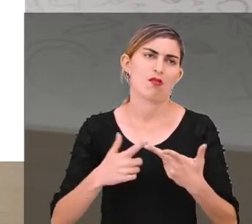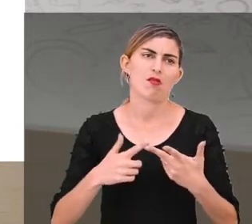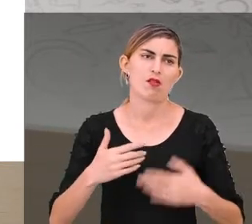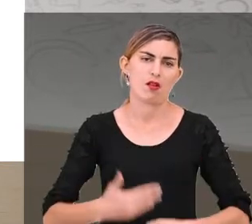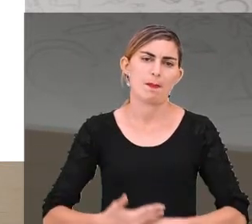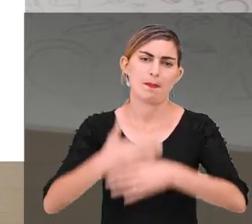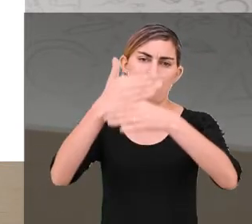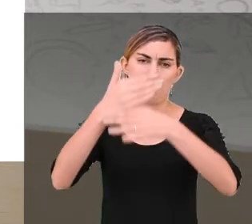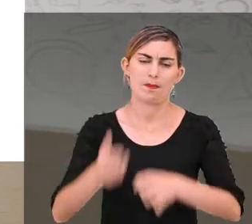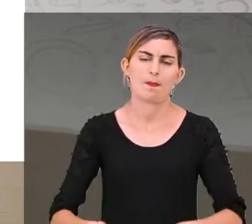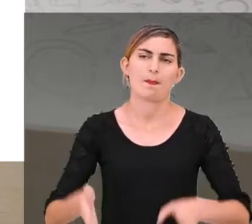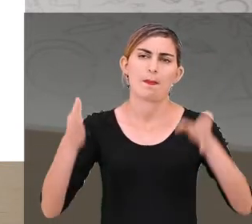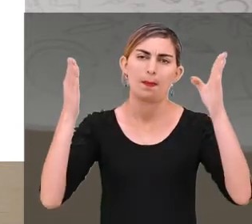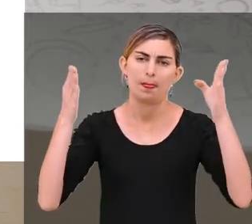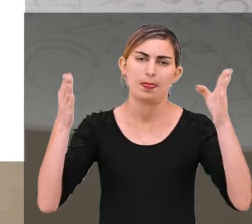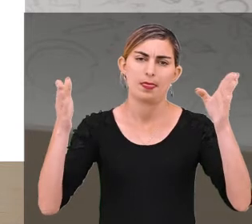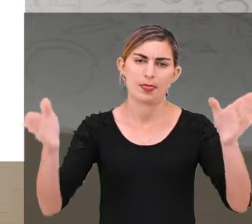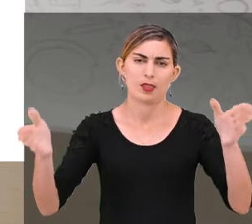exemplo